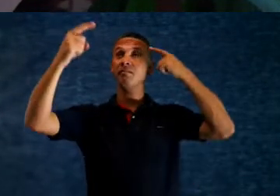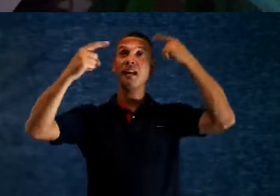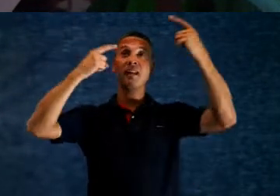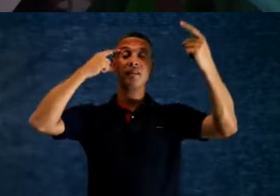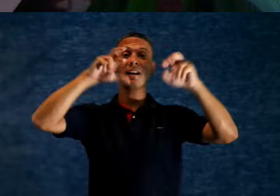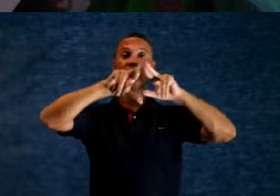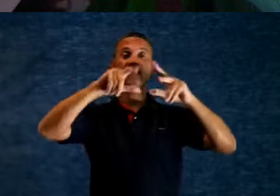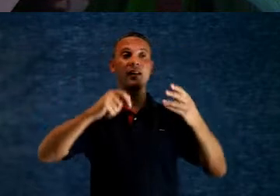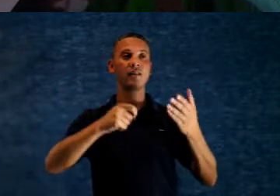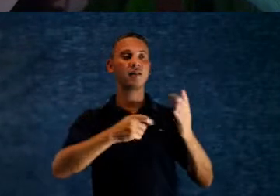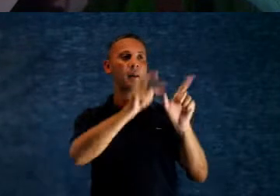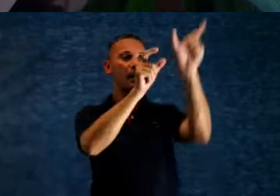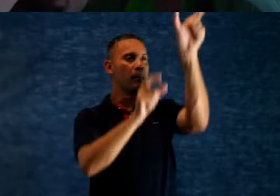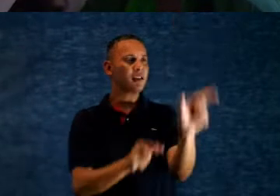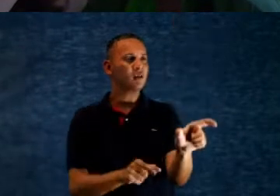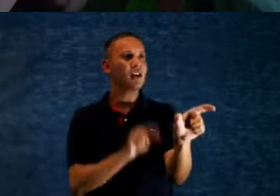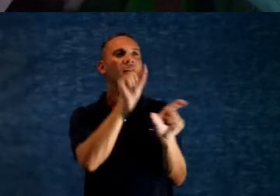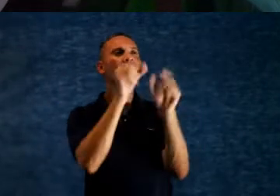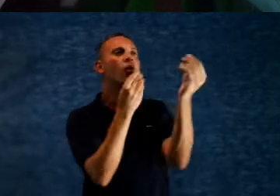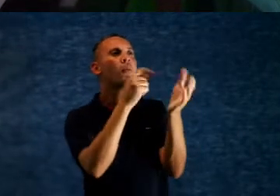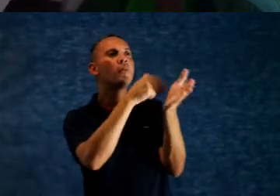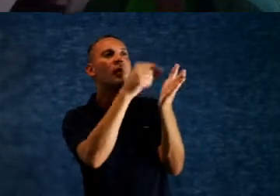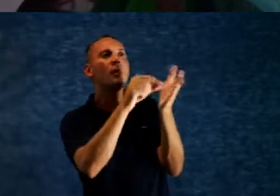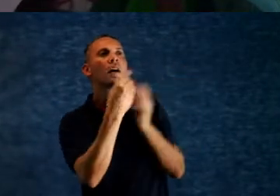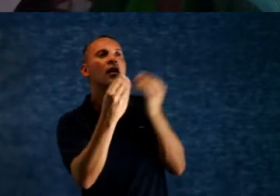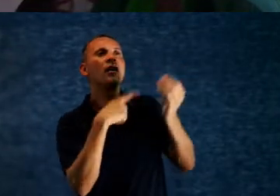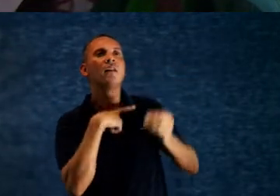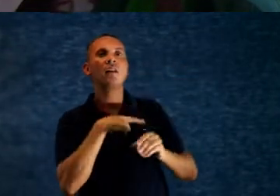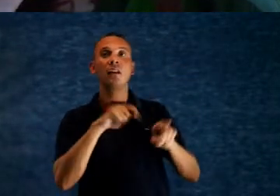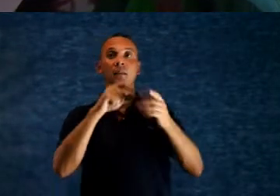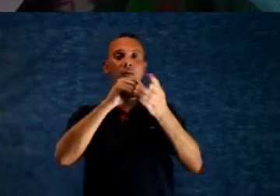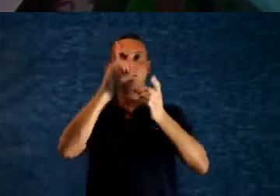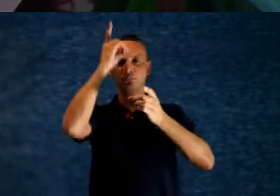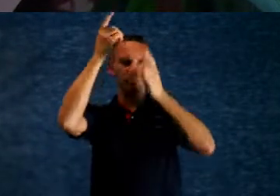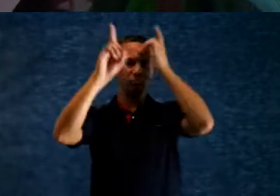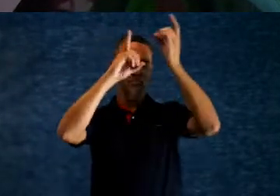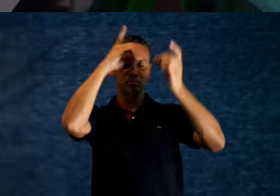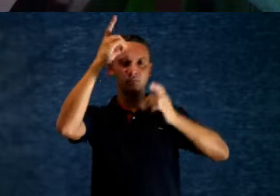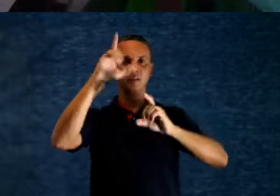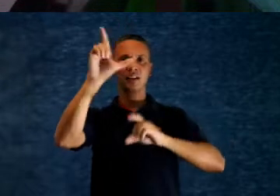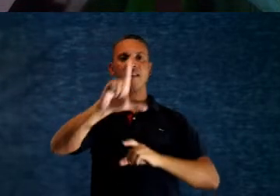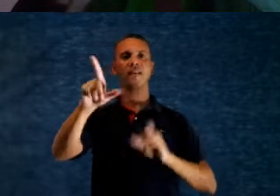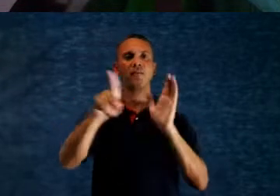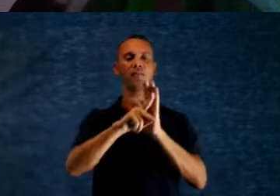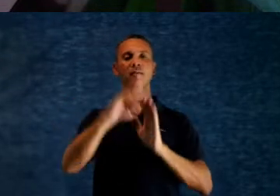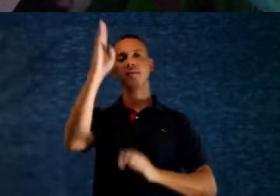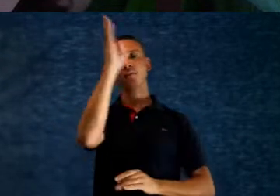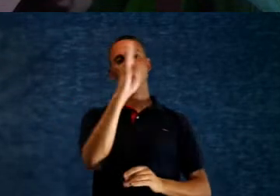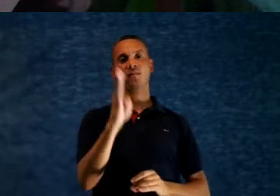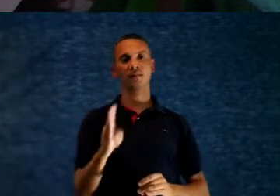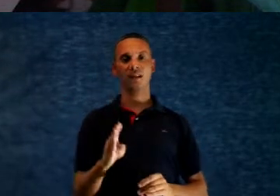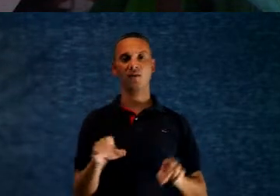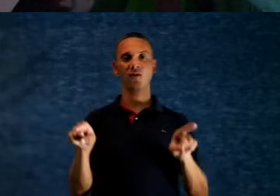ao descrever personagens, autores que valorizam a literatura brasileira e universal, incluindo elementos